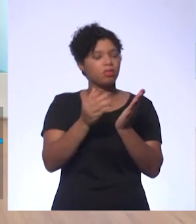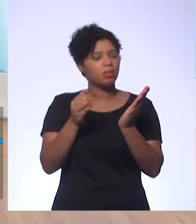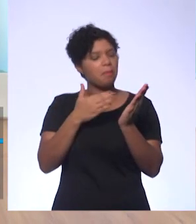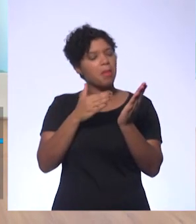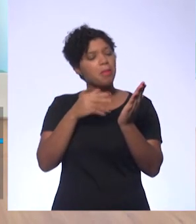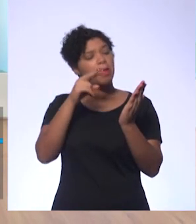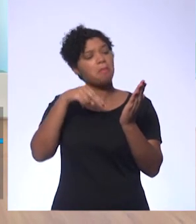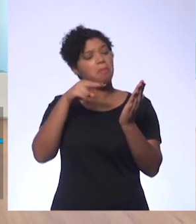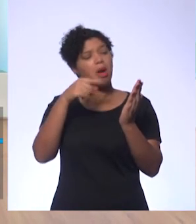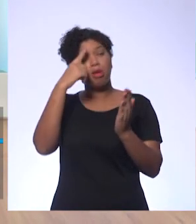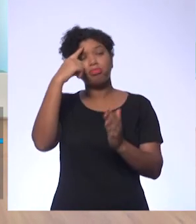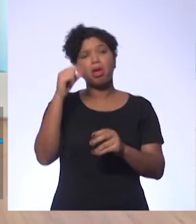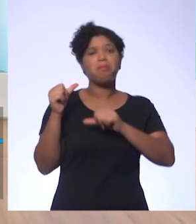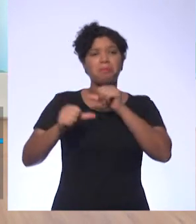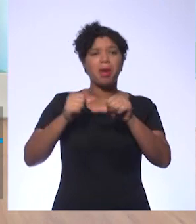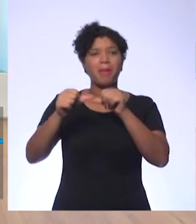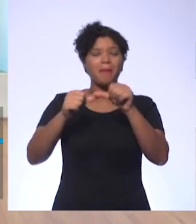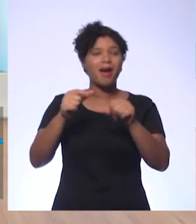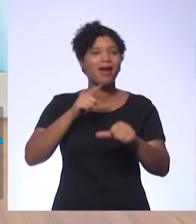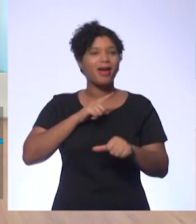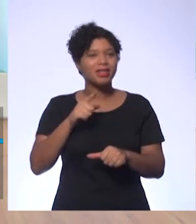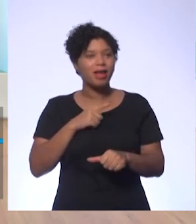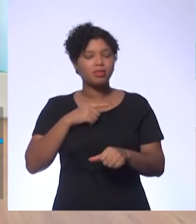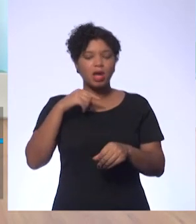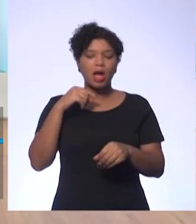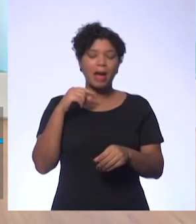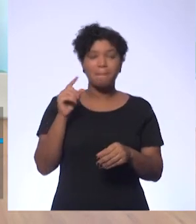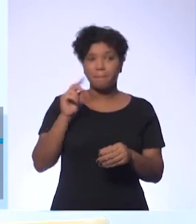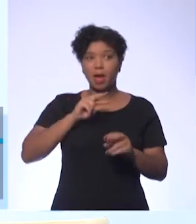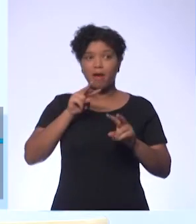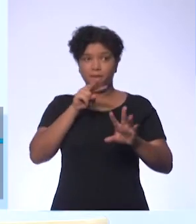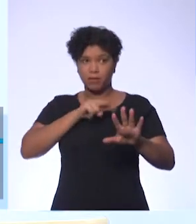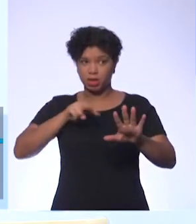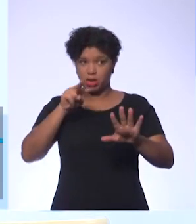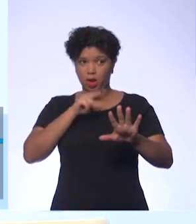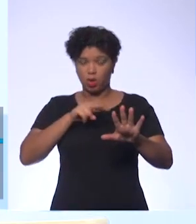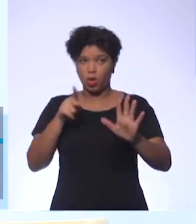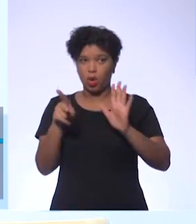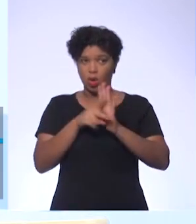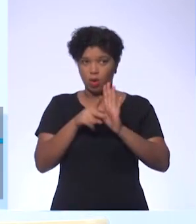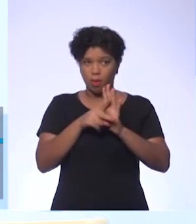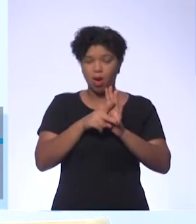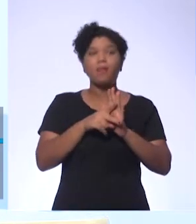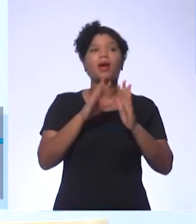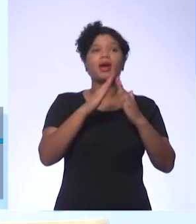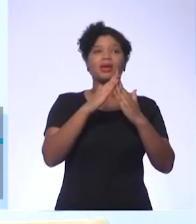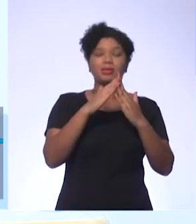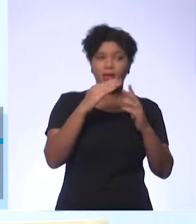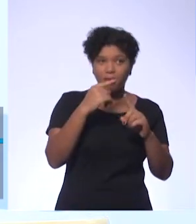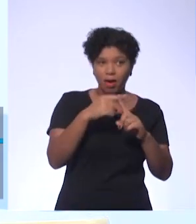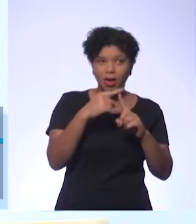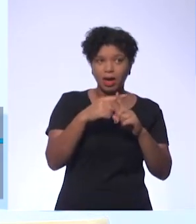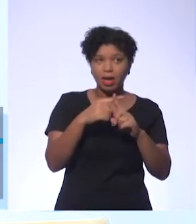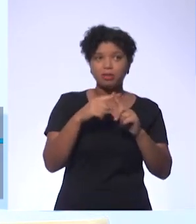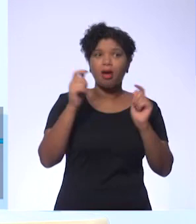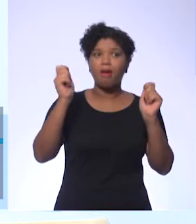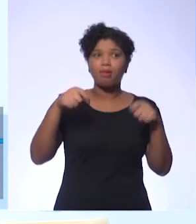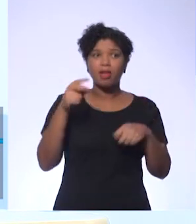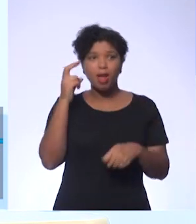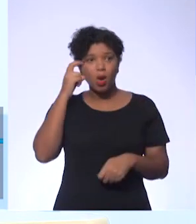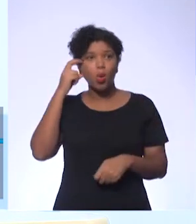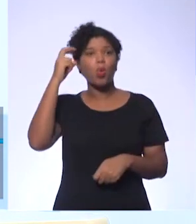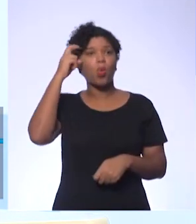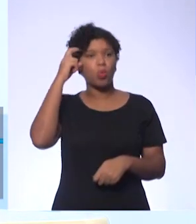grande transformação dentro de uma perspectiva religiosa, que era fundamental para a construção de uma cultura da